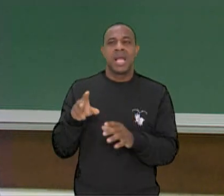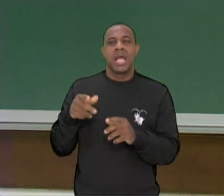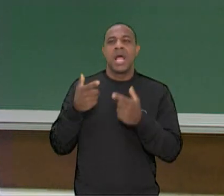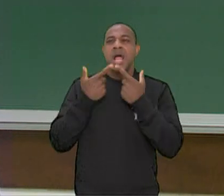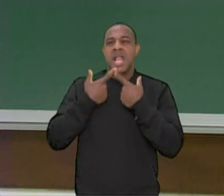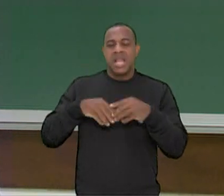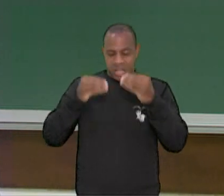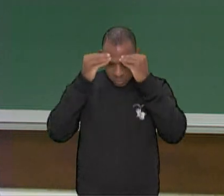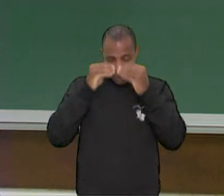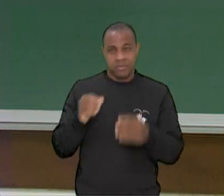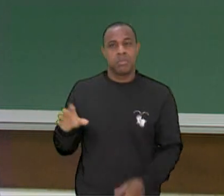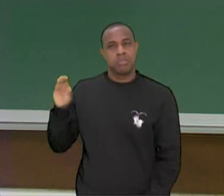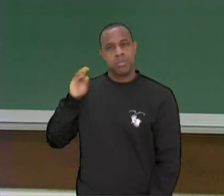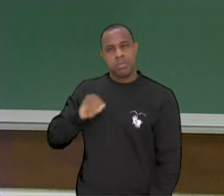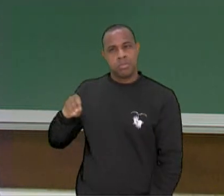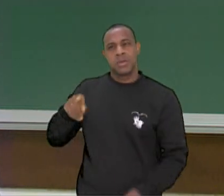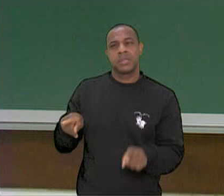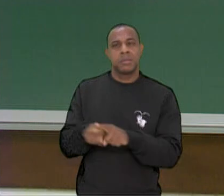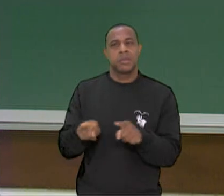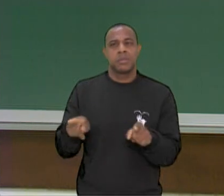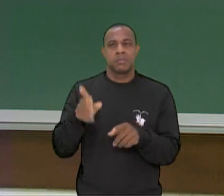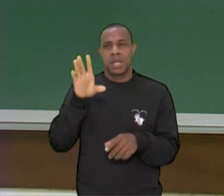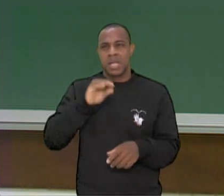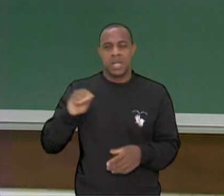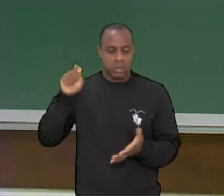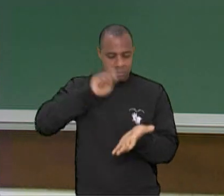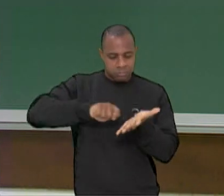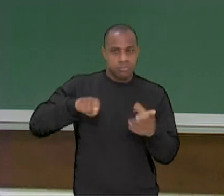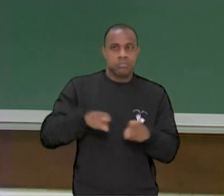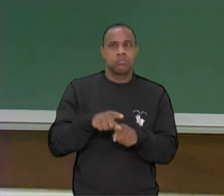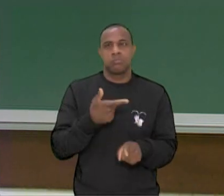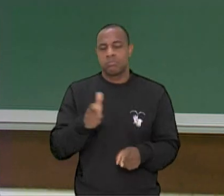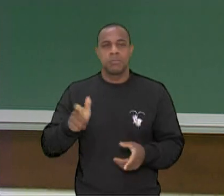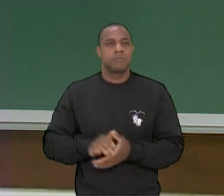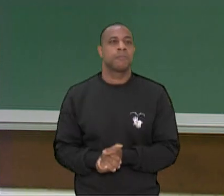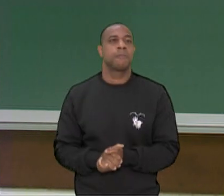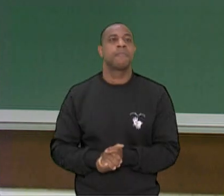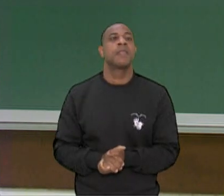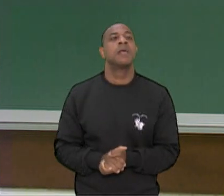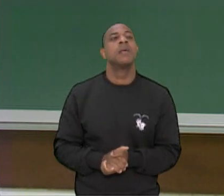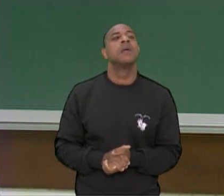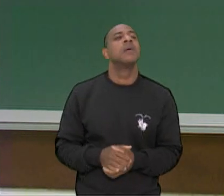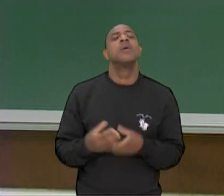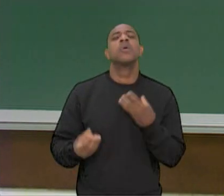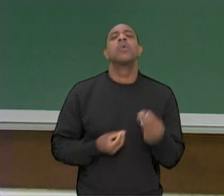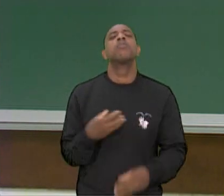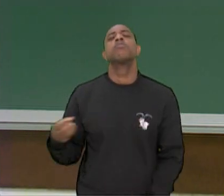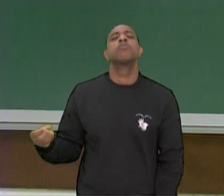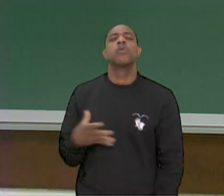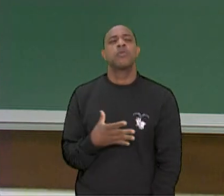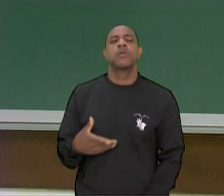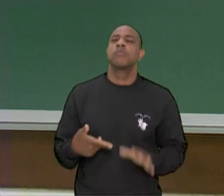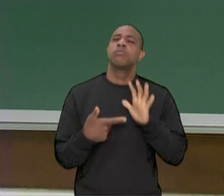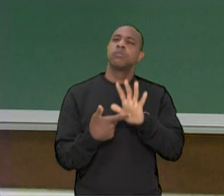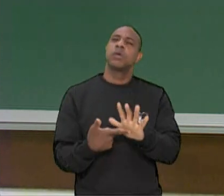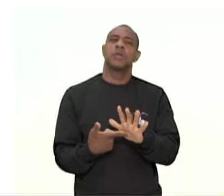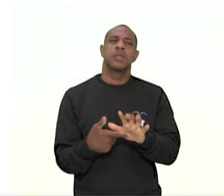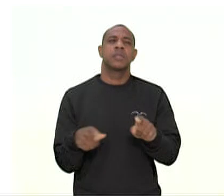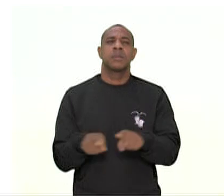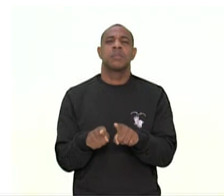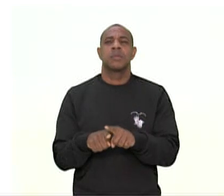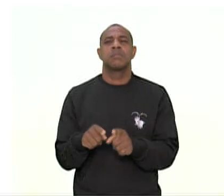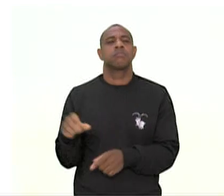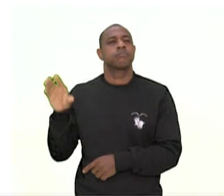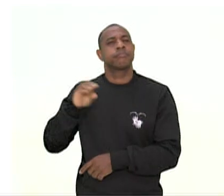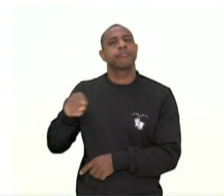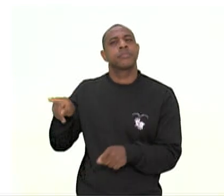linguagem não verbal. Essa união é o resultado da charge. Como se alimenta de novidade, ela é tida como uma